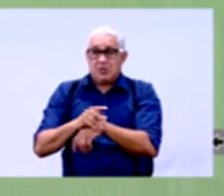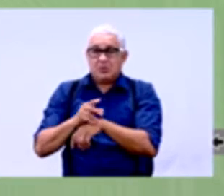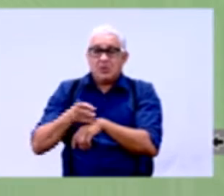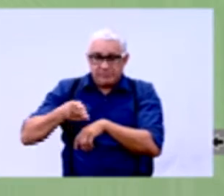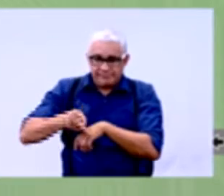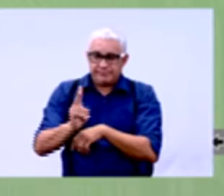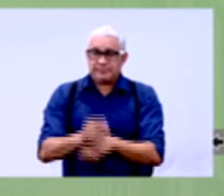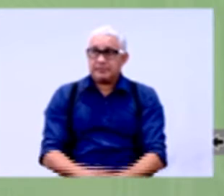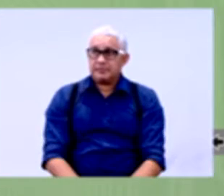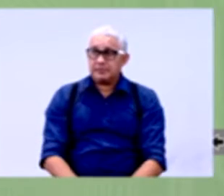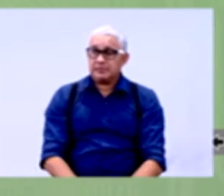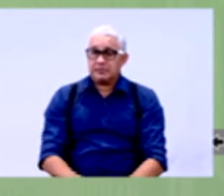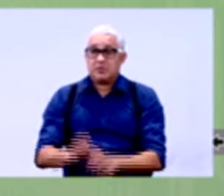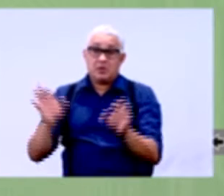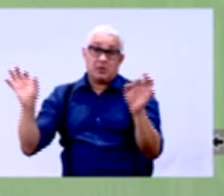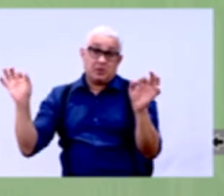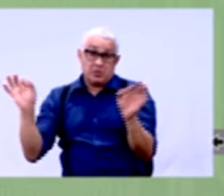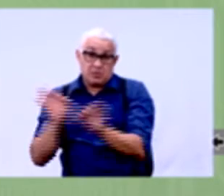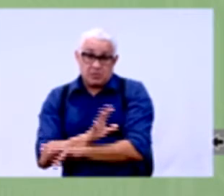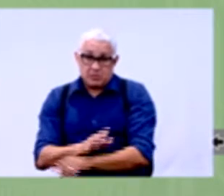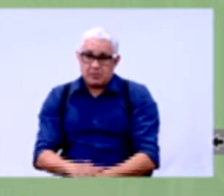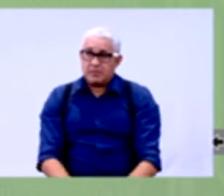continuar. Terminado